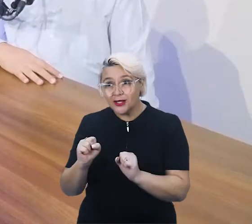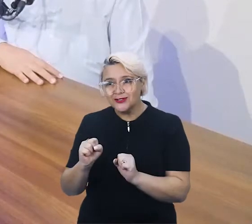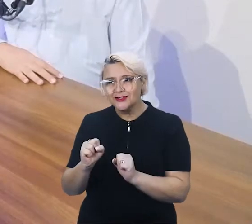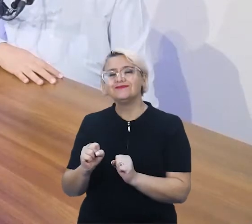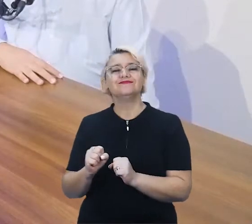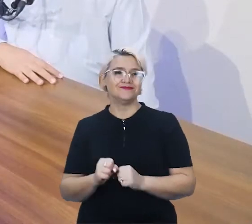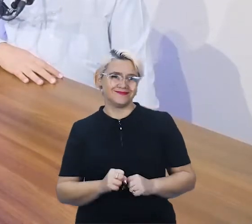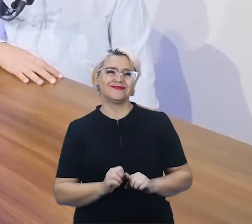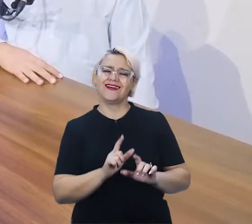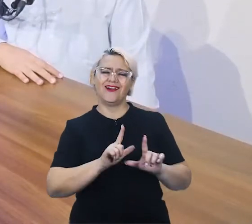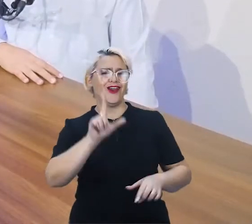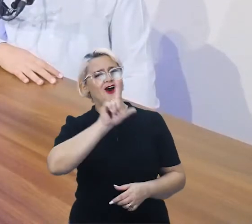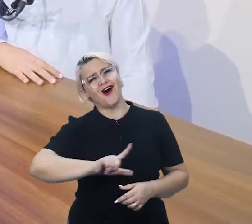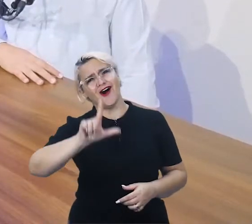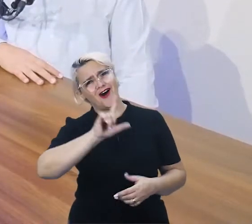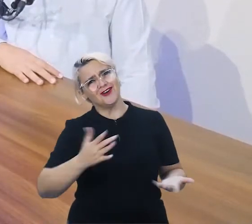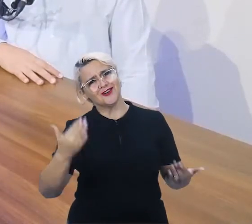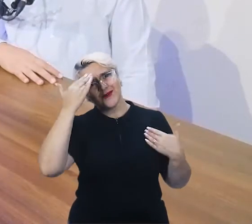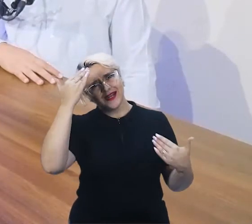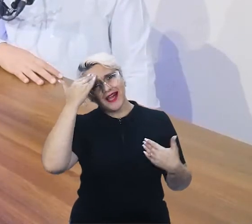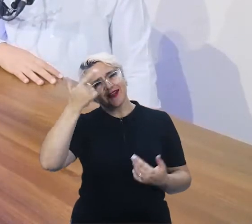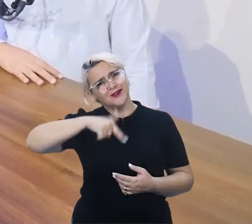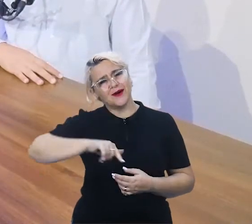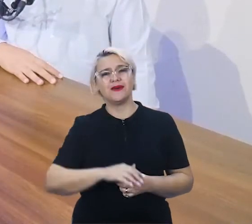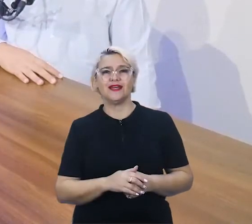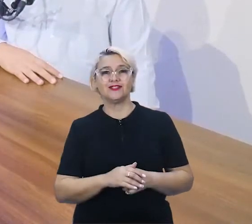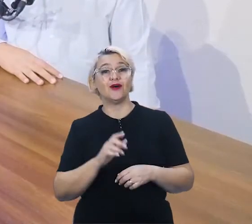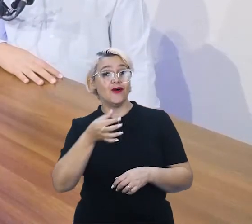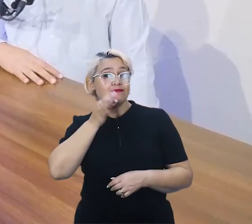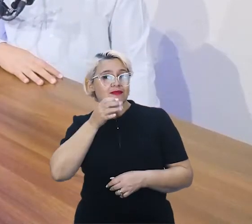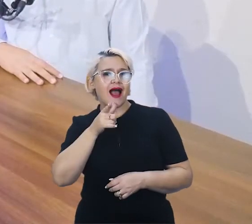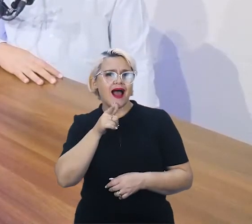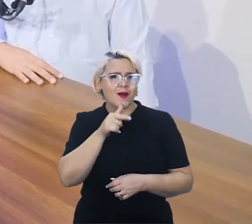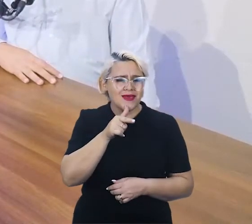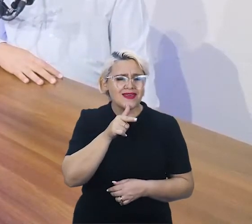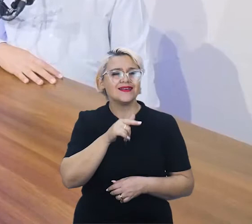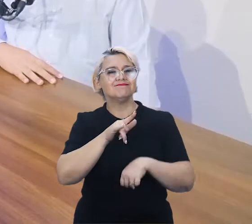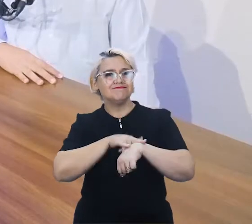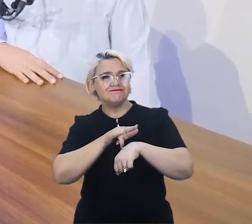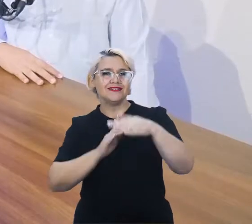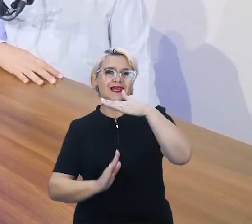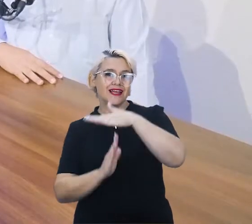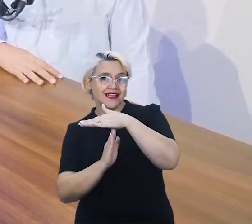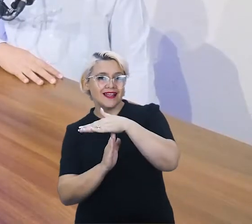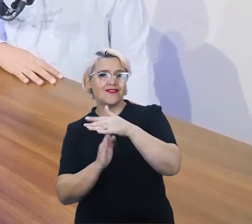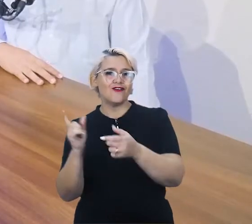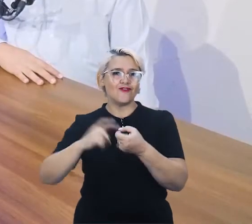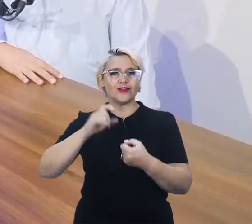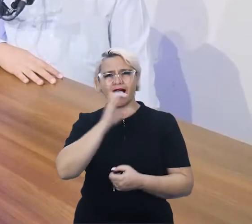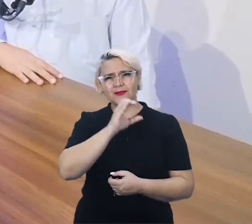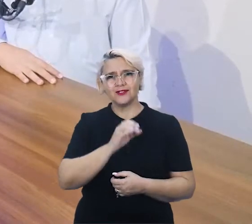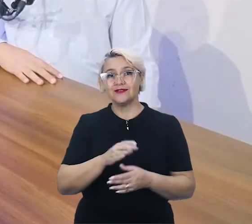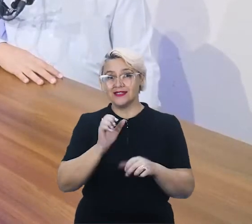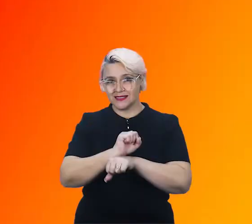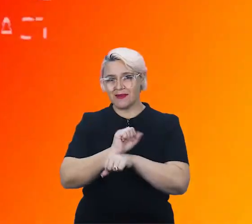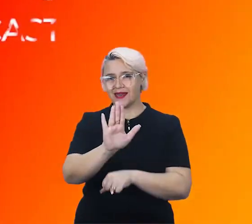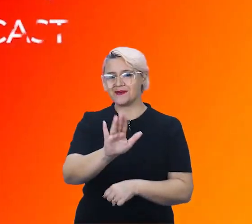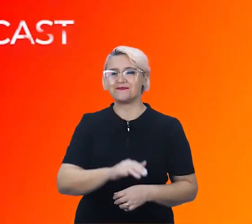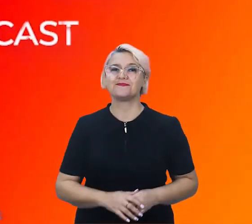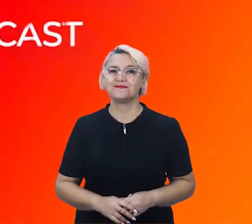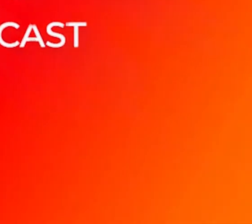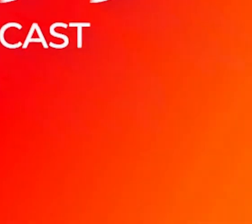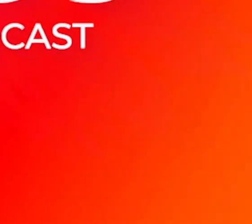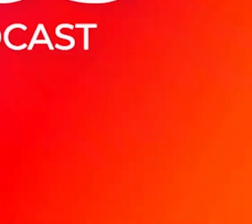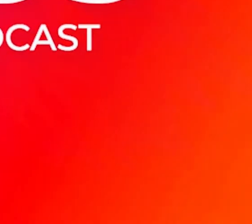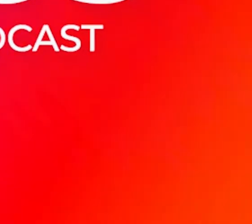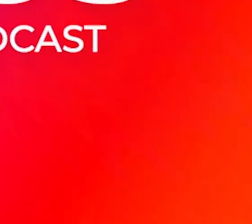ser? Claro, Antônio, obrigada novamente Então por vamos suas tomar uma palavras. aguinha e a gente volta já já. Não saia daí.